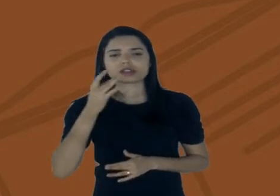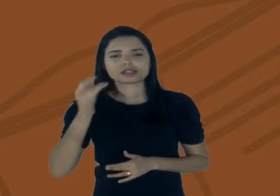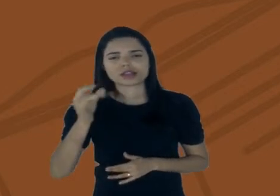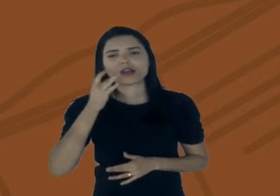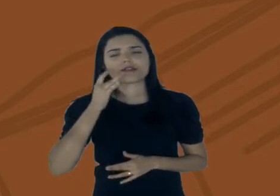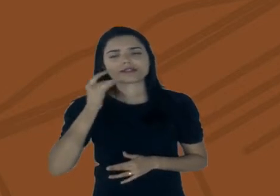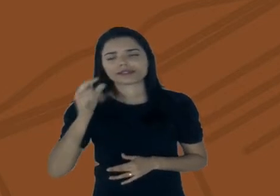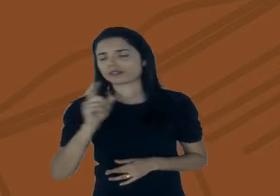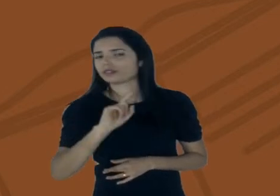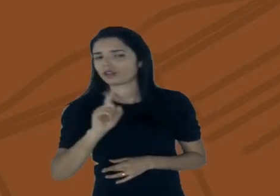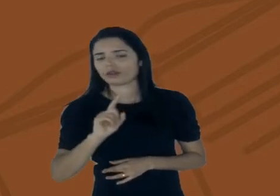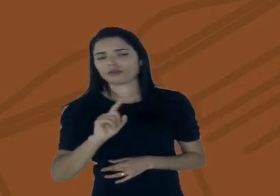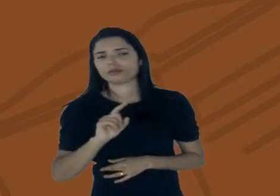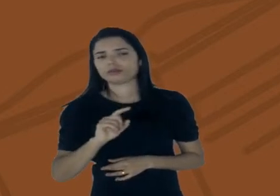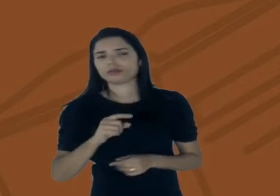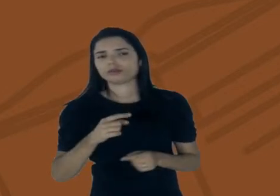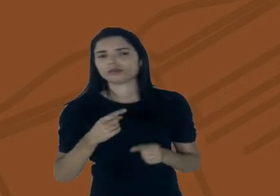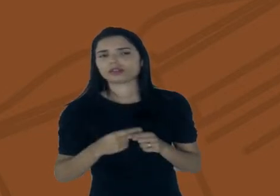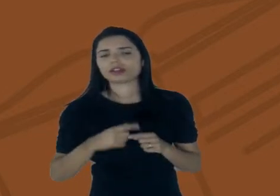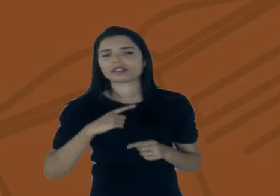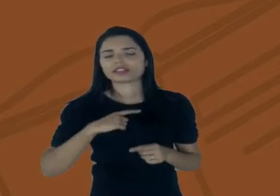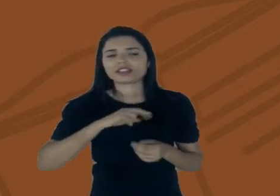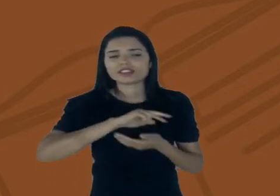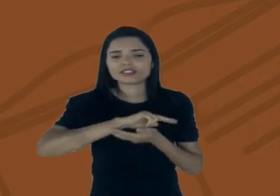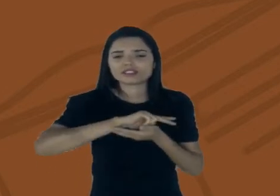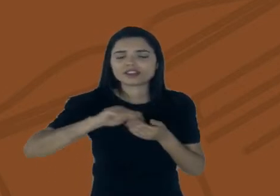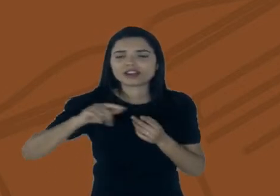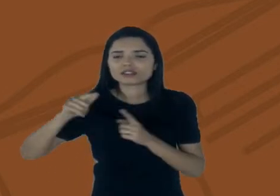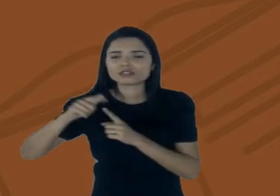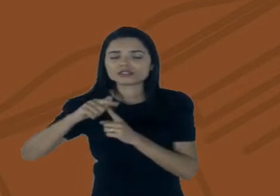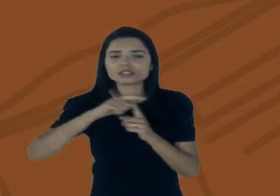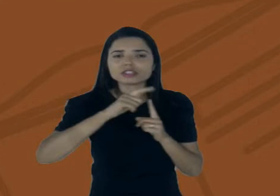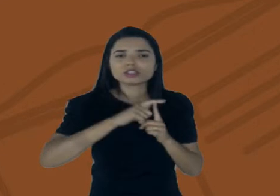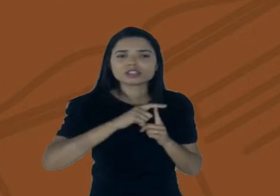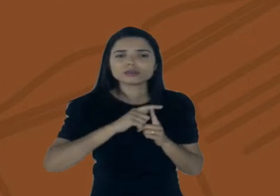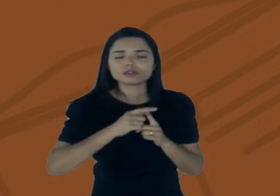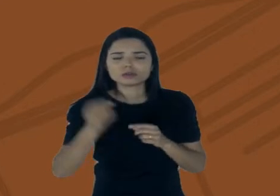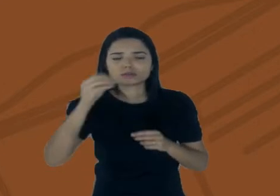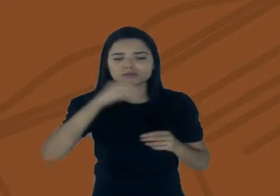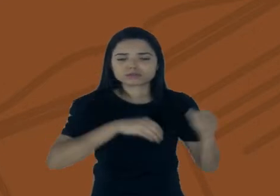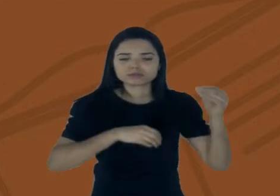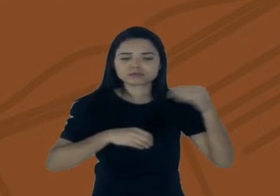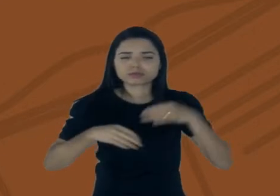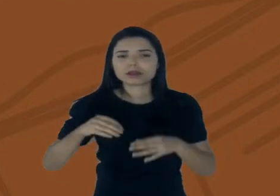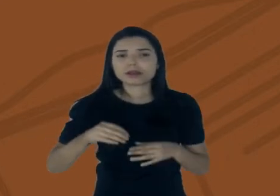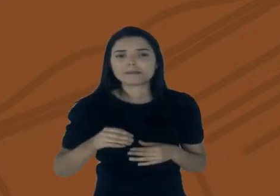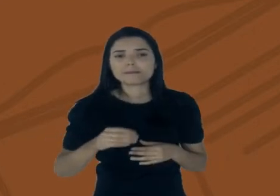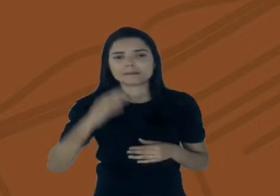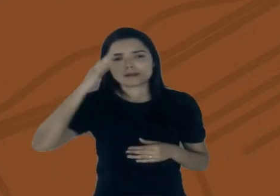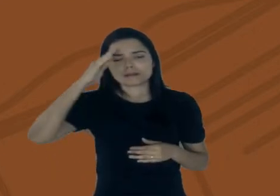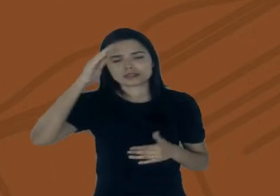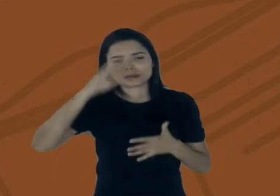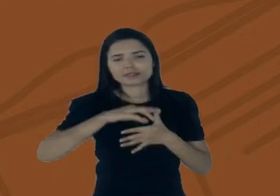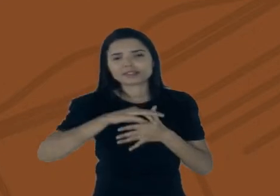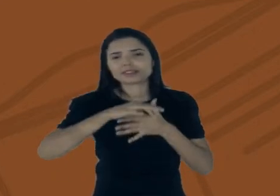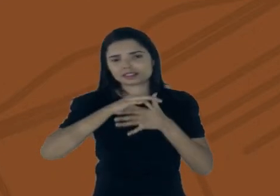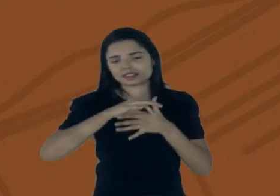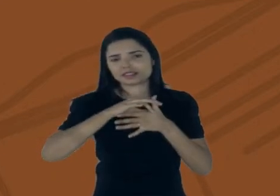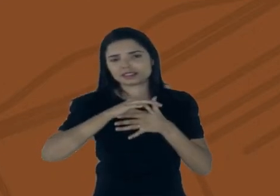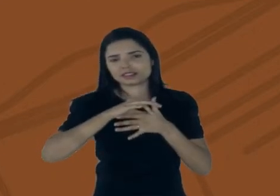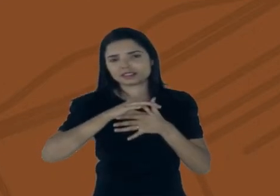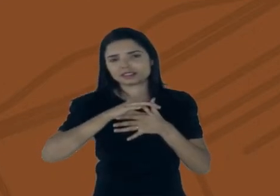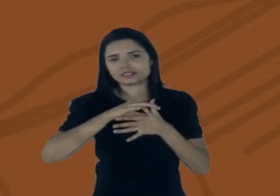outros tipos de temperos, né? Que vai realçar realmente o sabor da carne, principalmente. E aí a gente não necessariamente